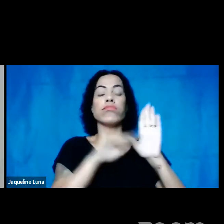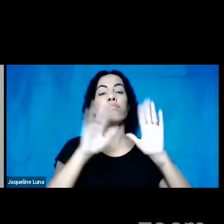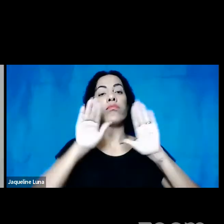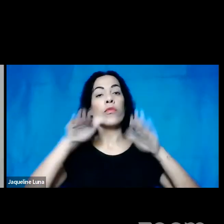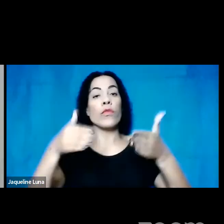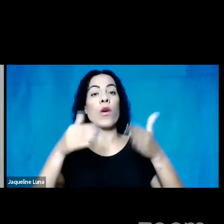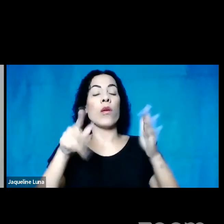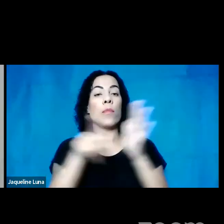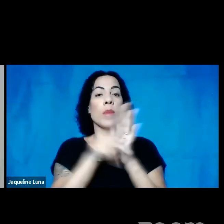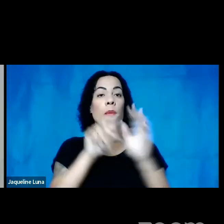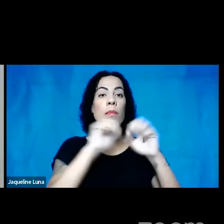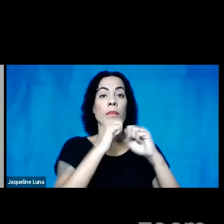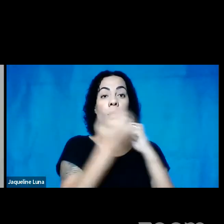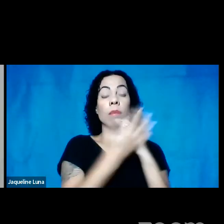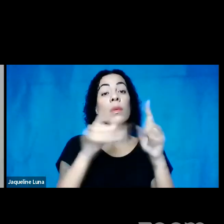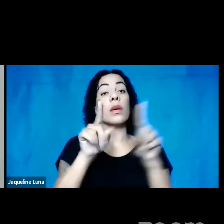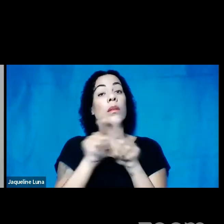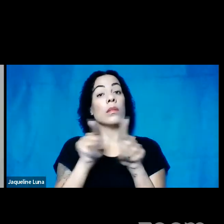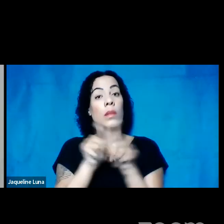também